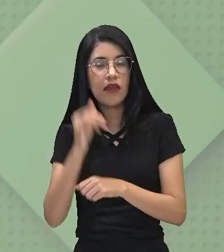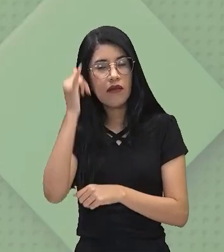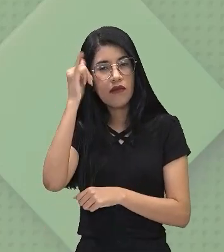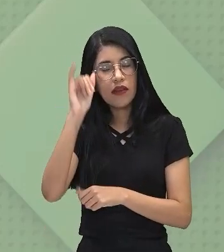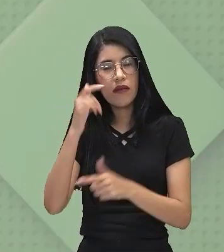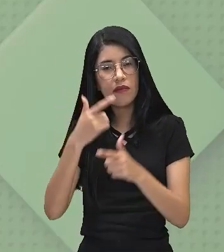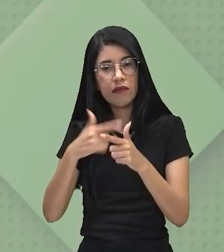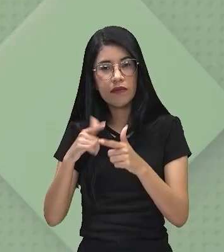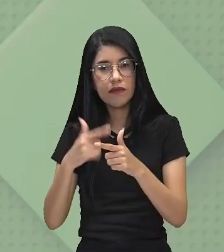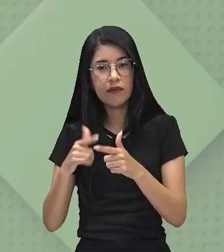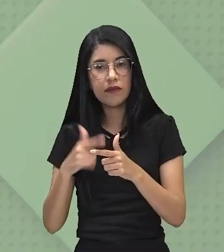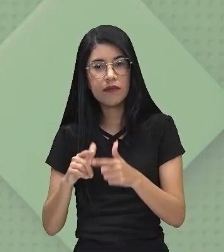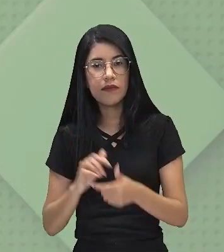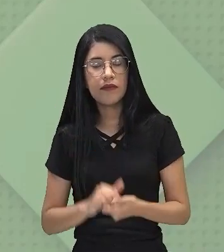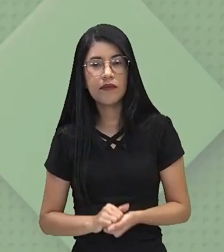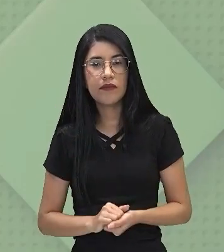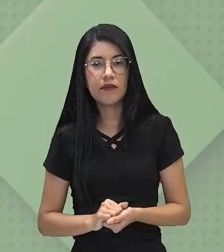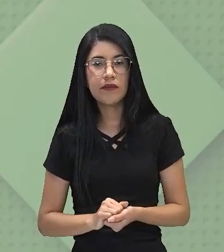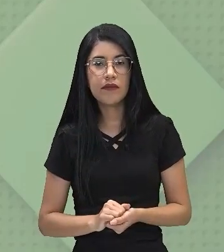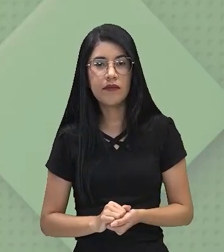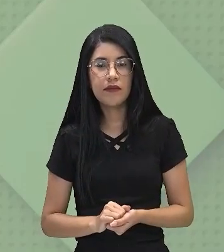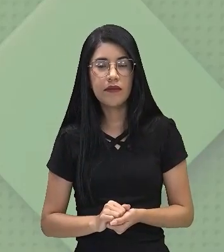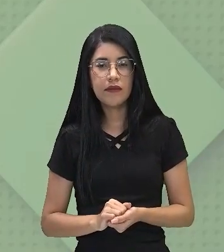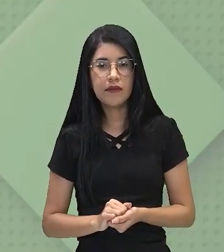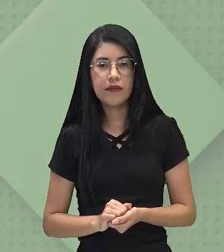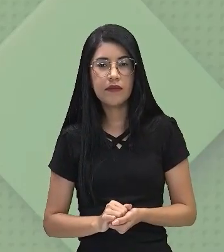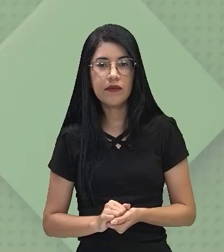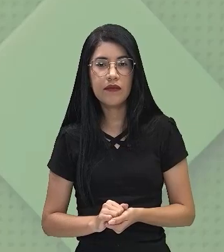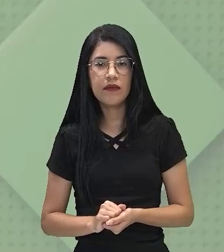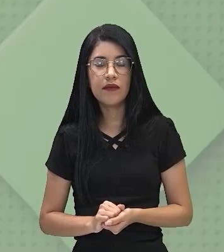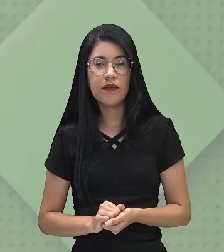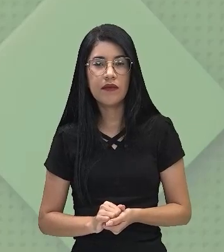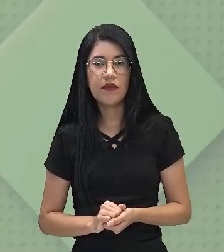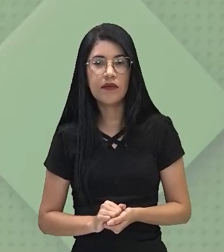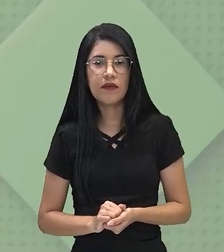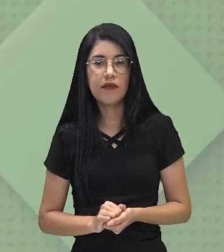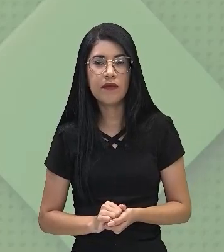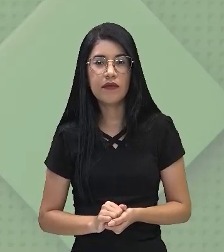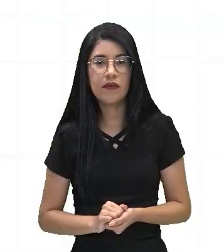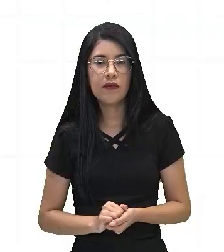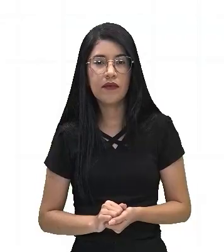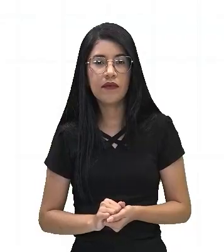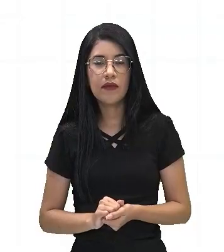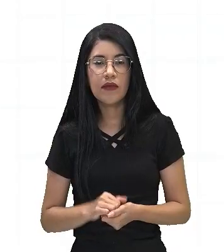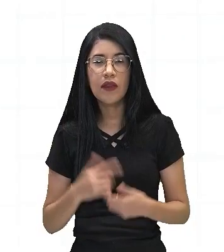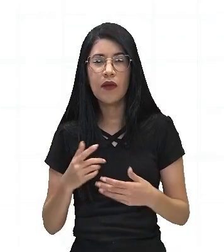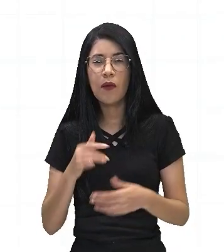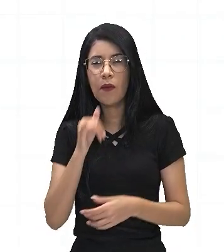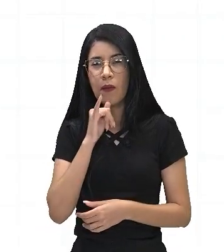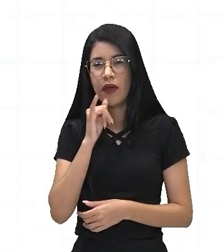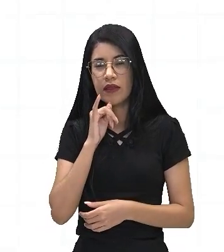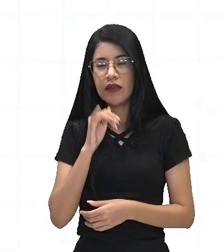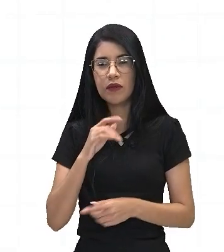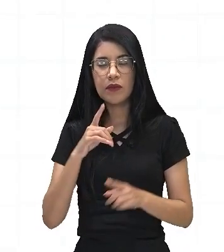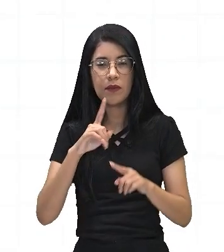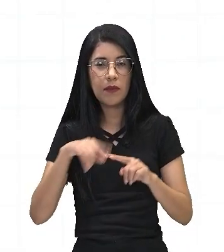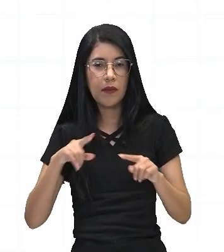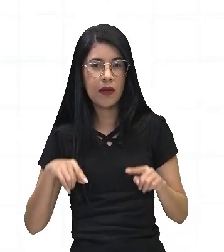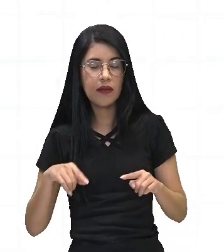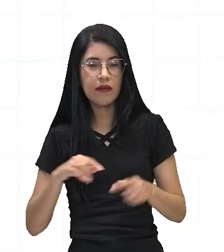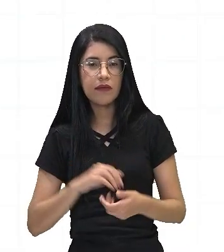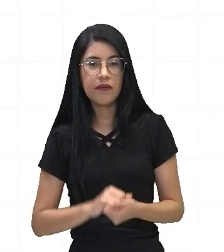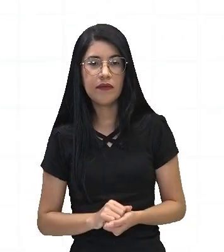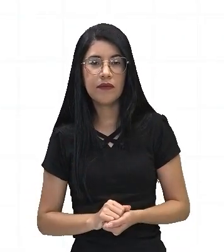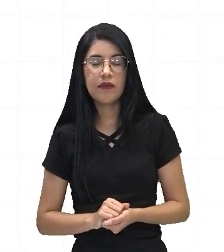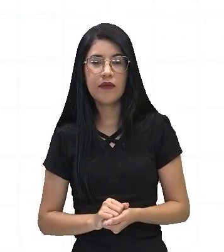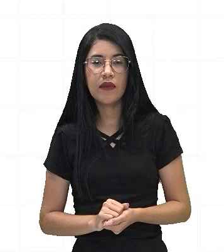pessoas evitem ali qualquer tipo de choque, qualquer tipo de acidente, por exemplo. Vamos relembrar quais são os exemplos aí de materiais isolantes.